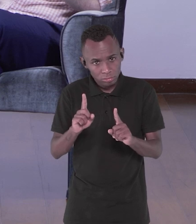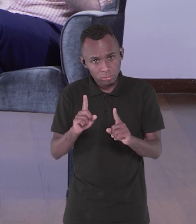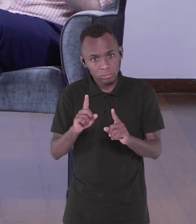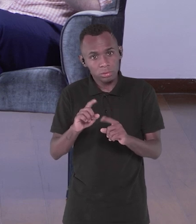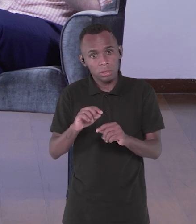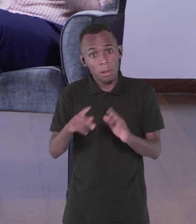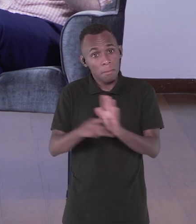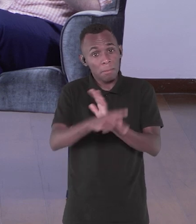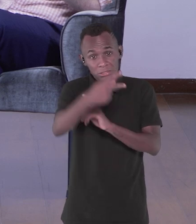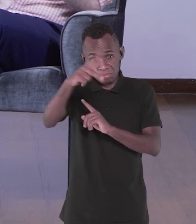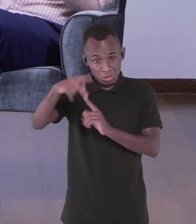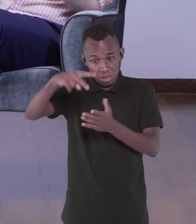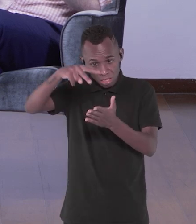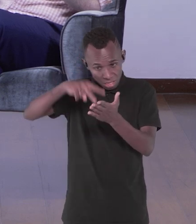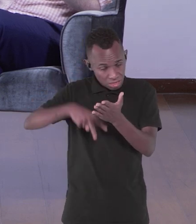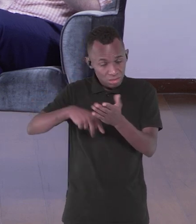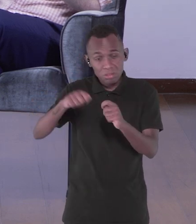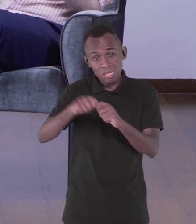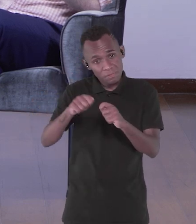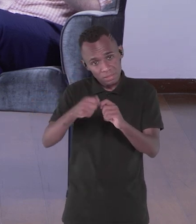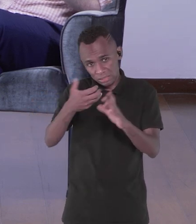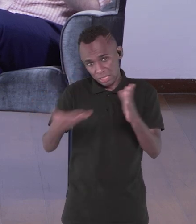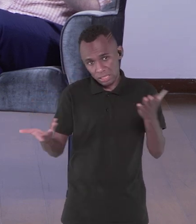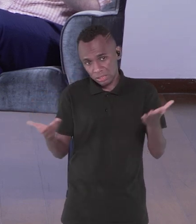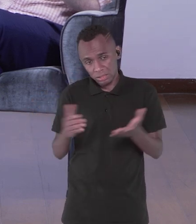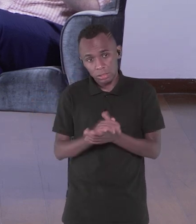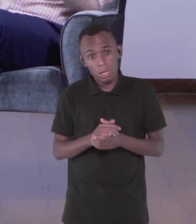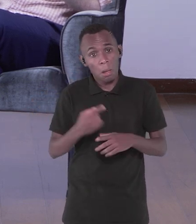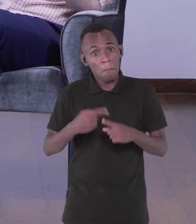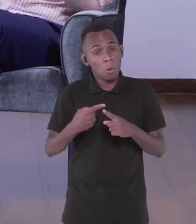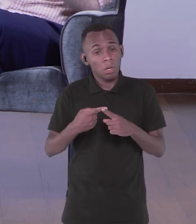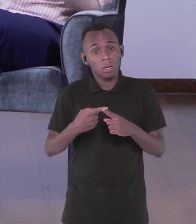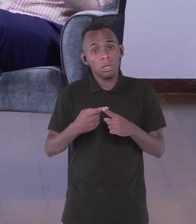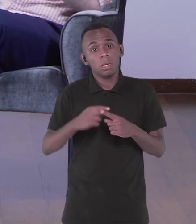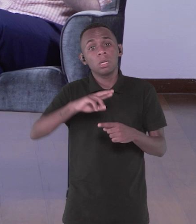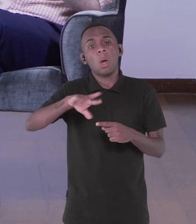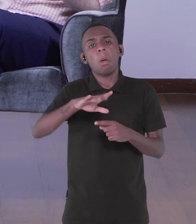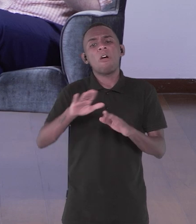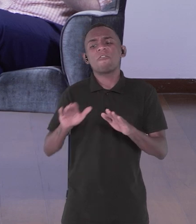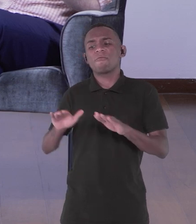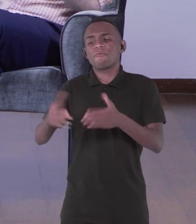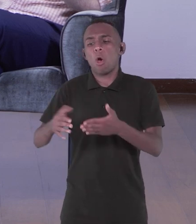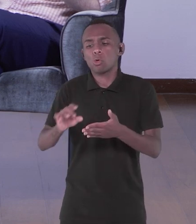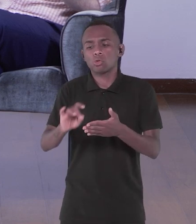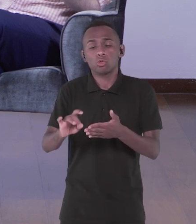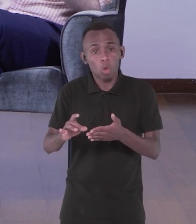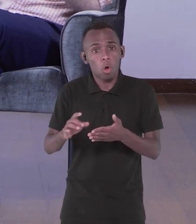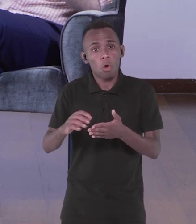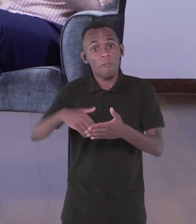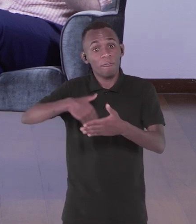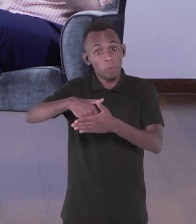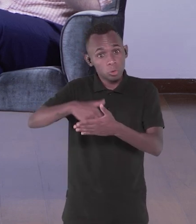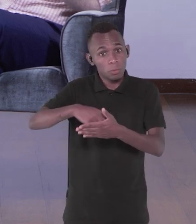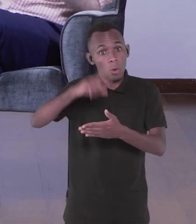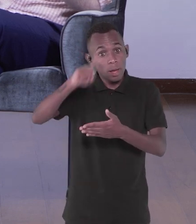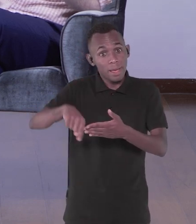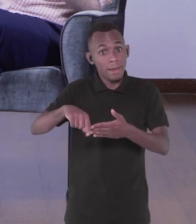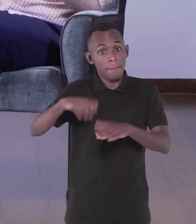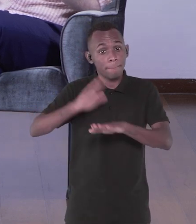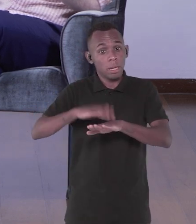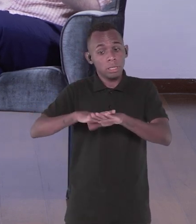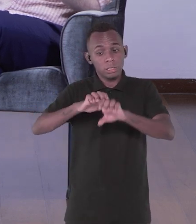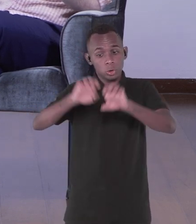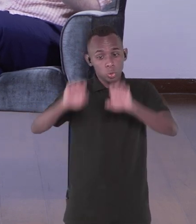lendo. Né? Então, mas por quê? Esse não é um livro tampouco de futebol. É um livro da estrutura do poder do